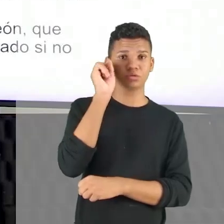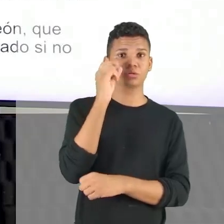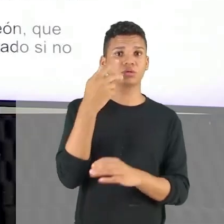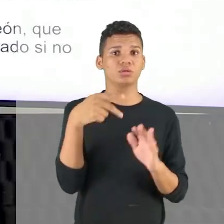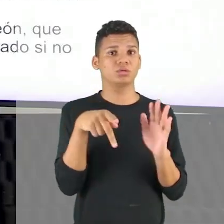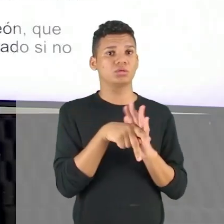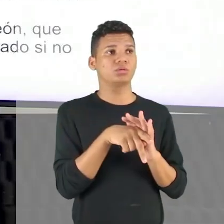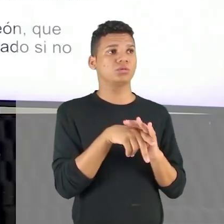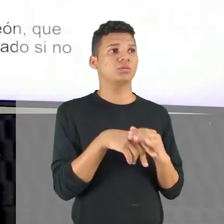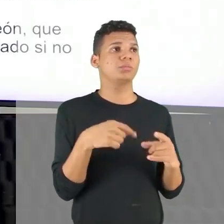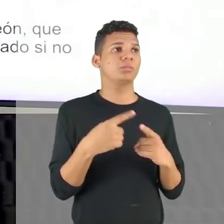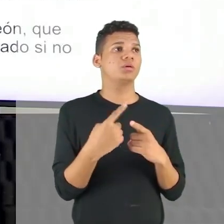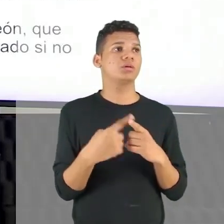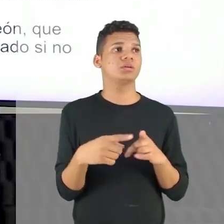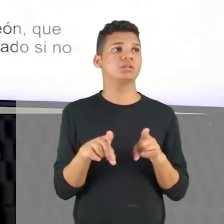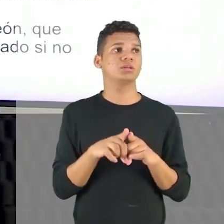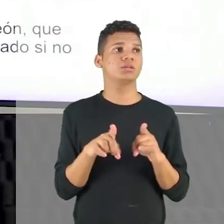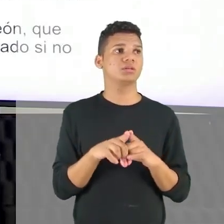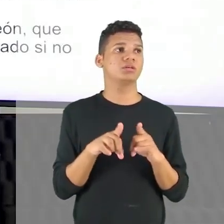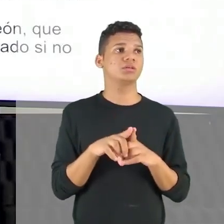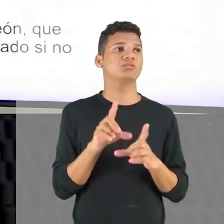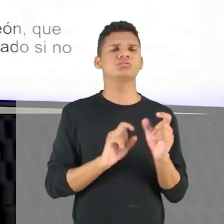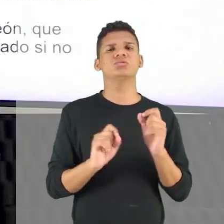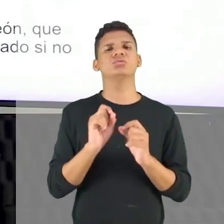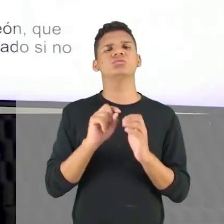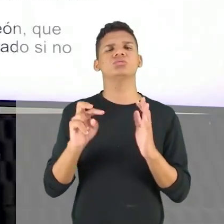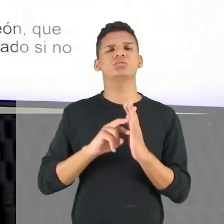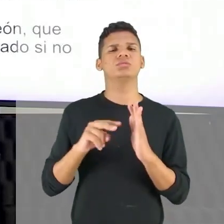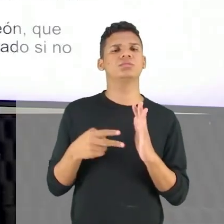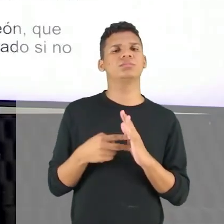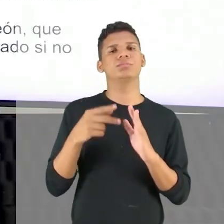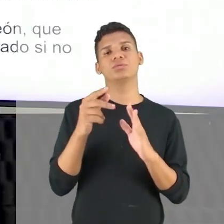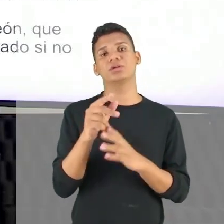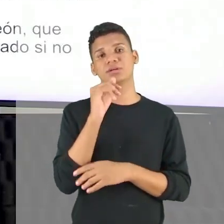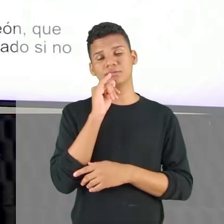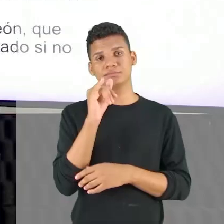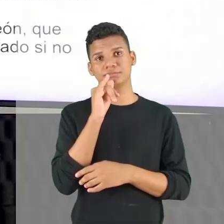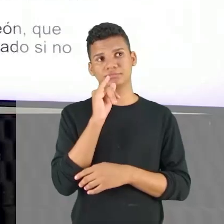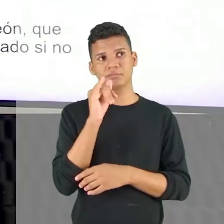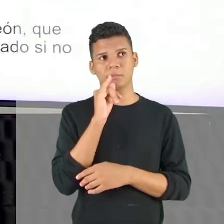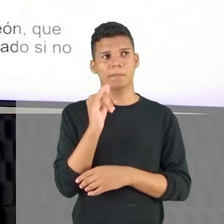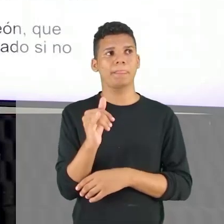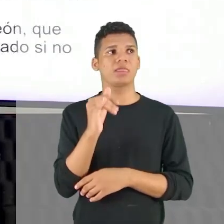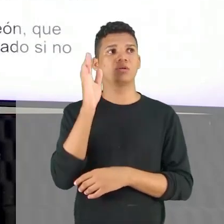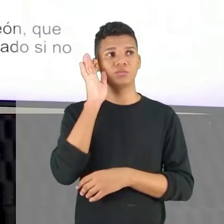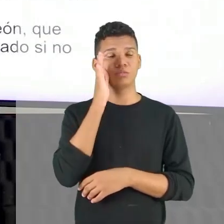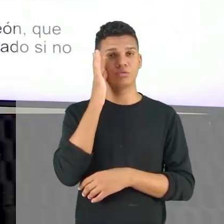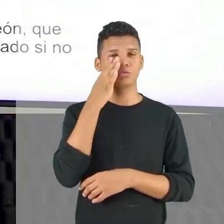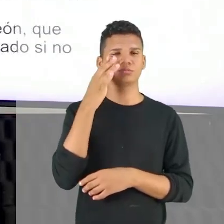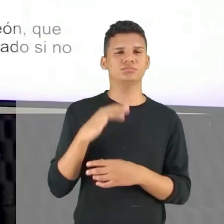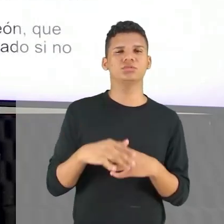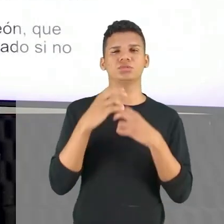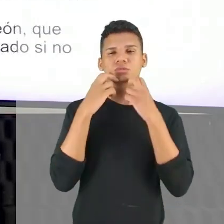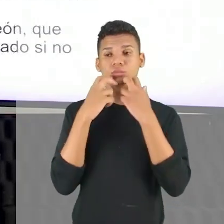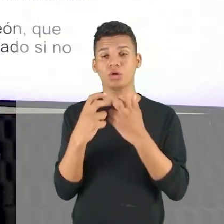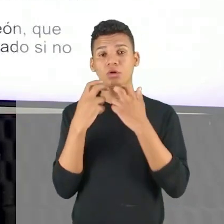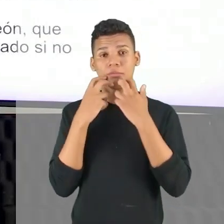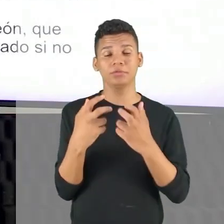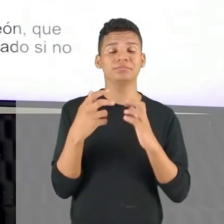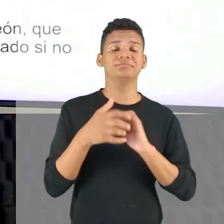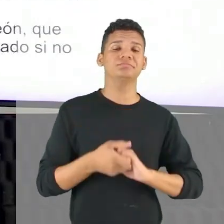caverna, chutando e rebuznando. Rebuznando é o ato ali, que o burro faz, rugir,